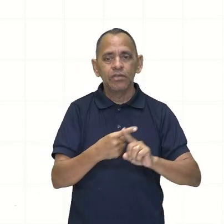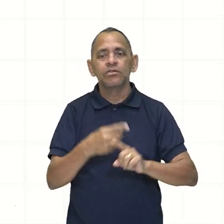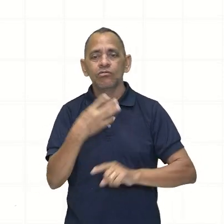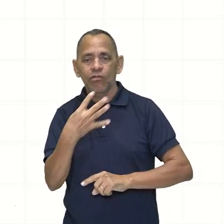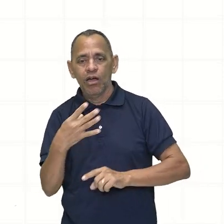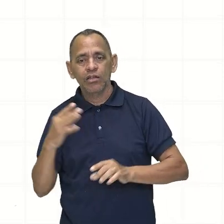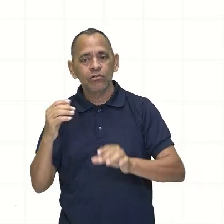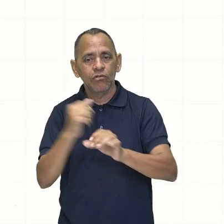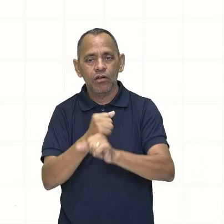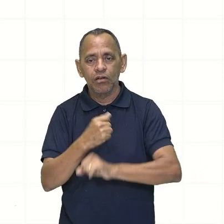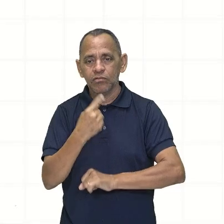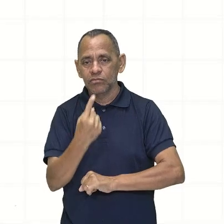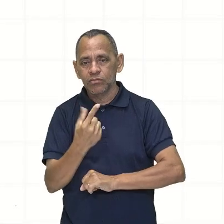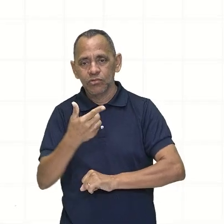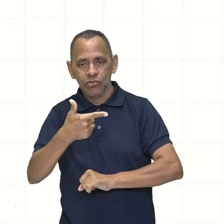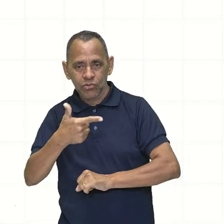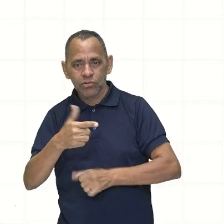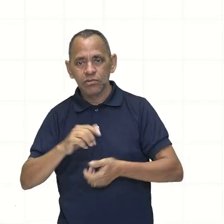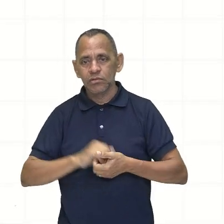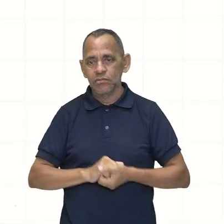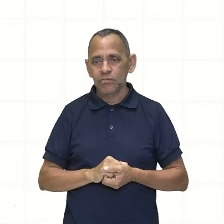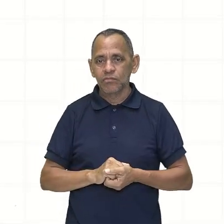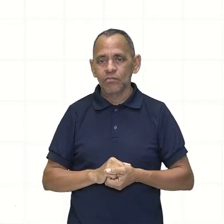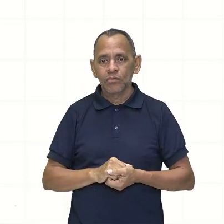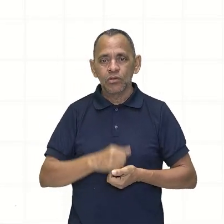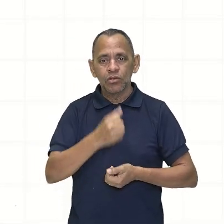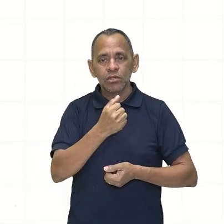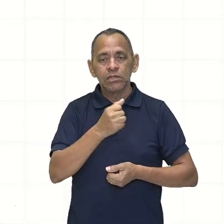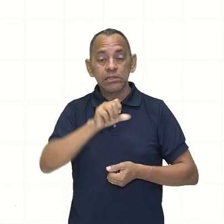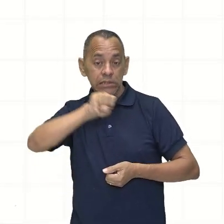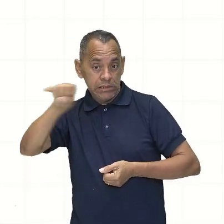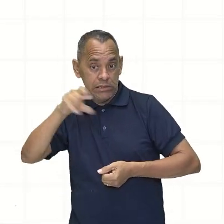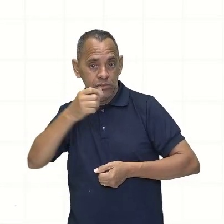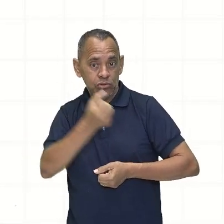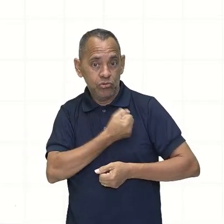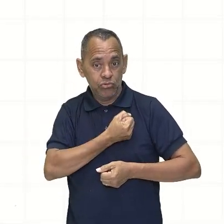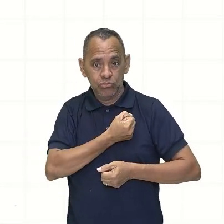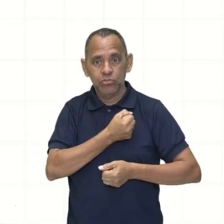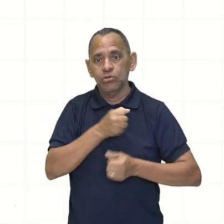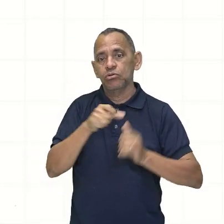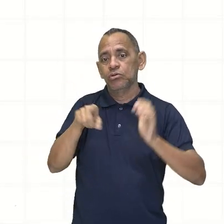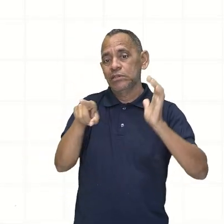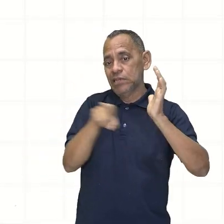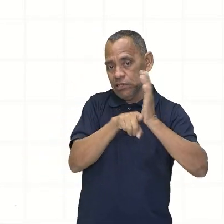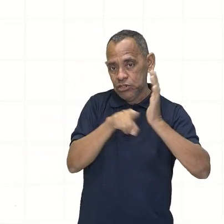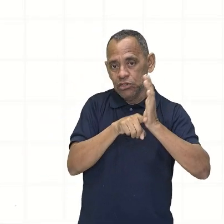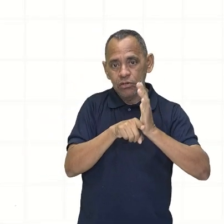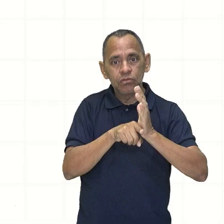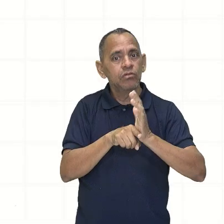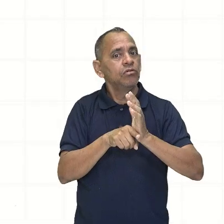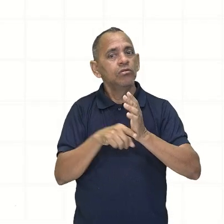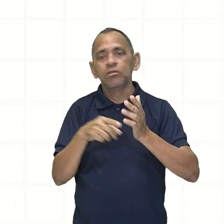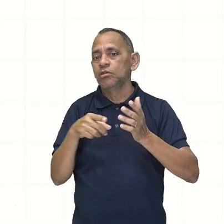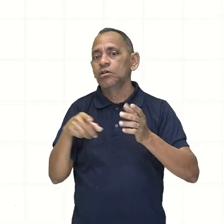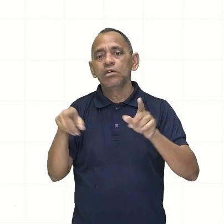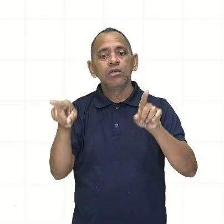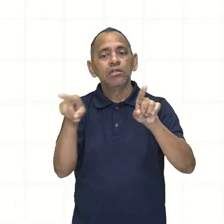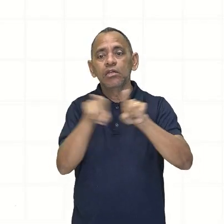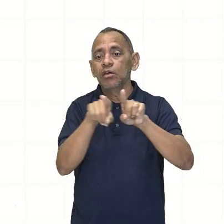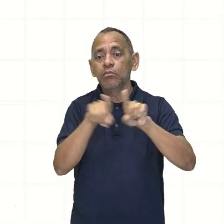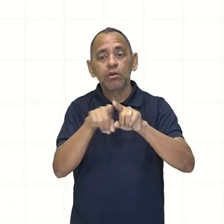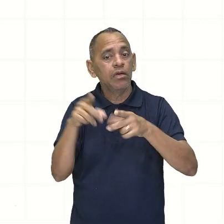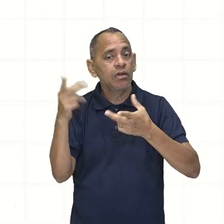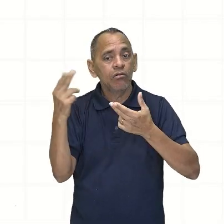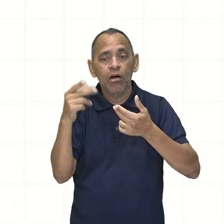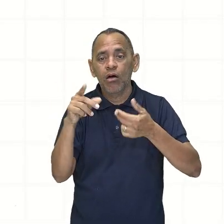12, né? Com o número negativo, não é diferente, ok? Funciona